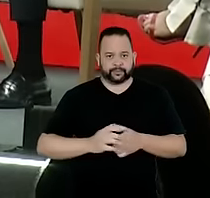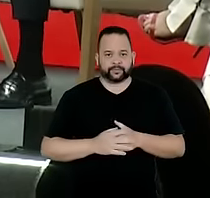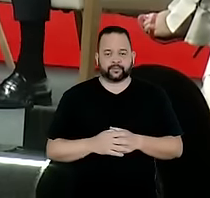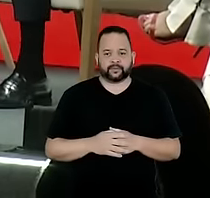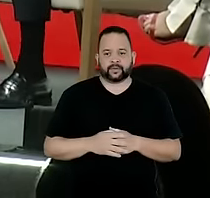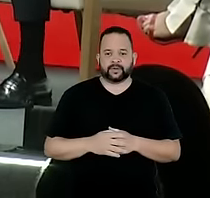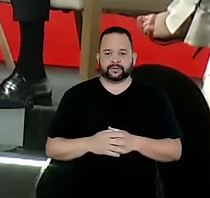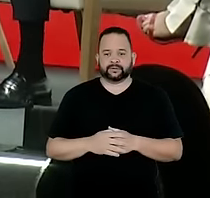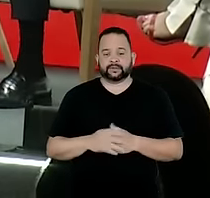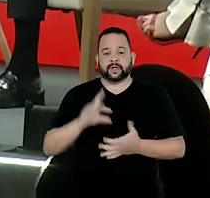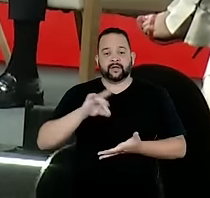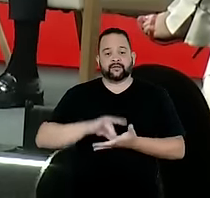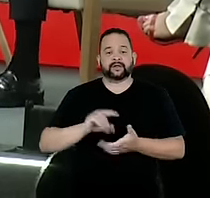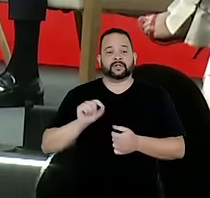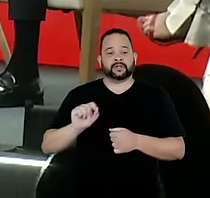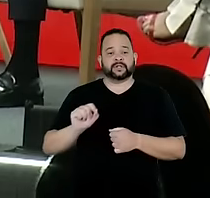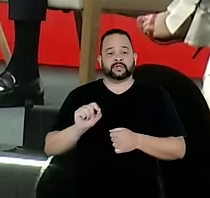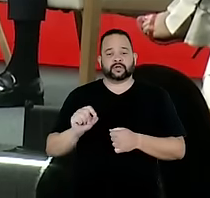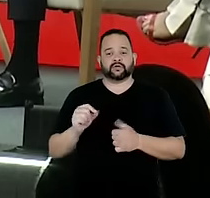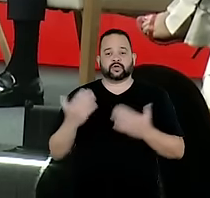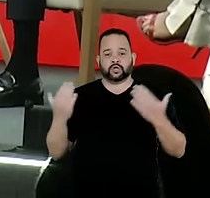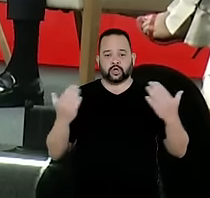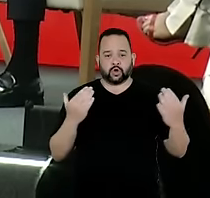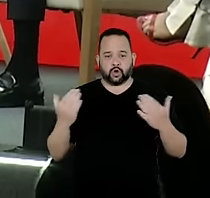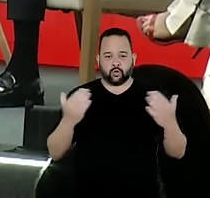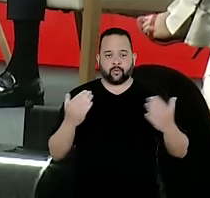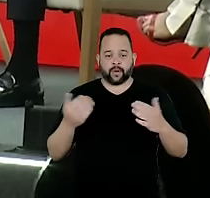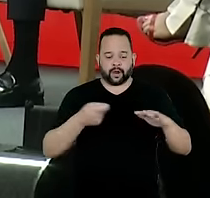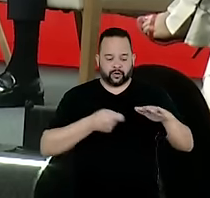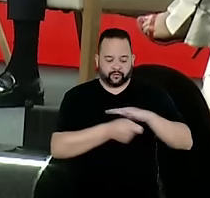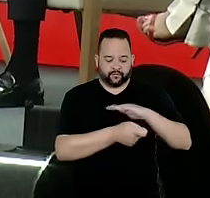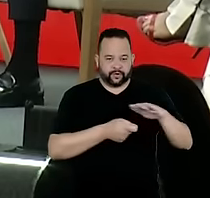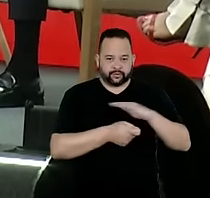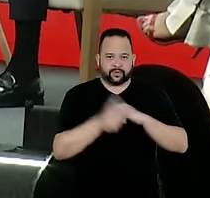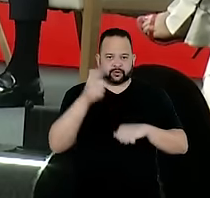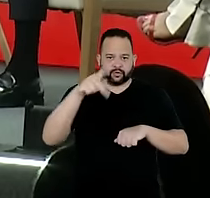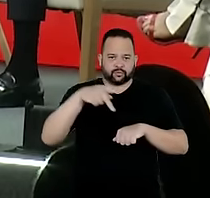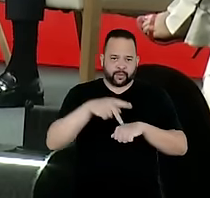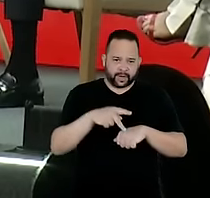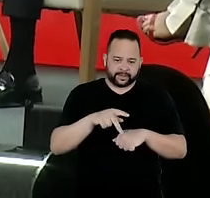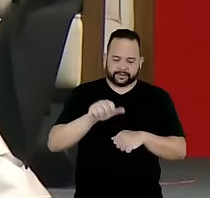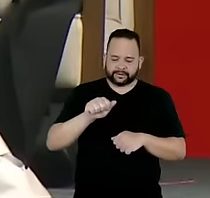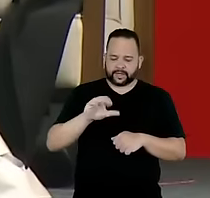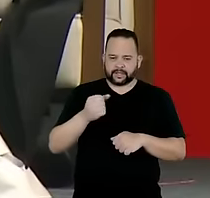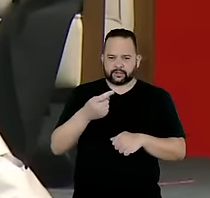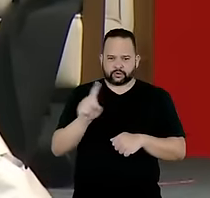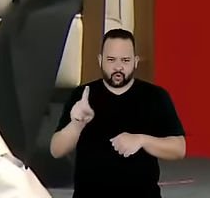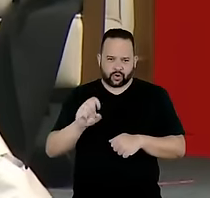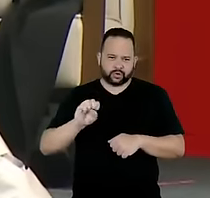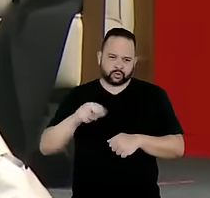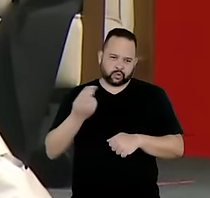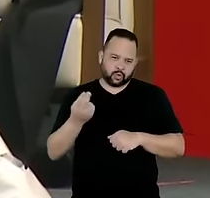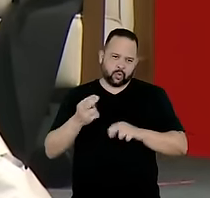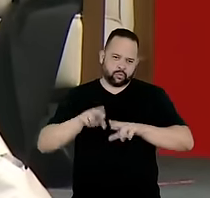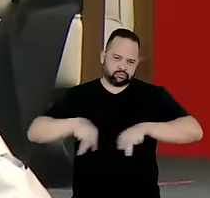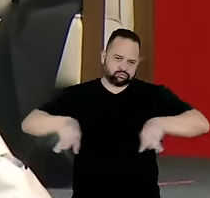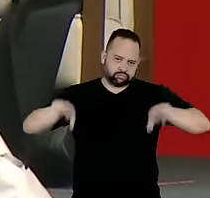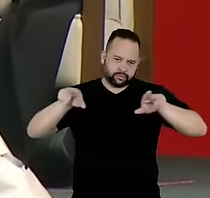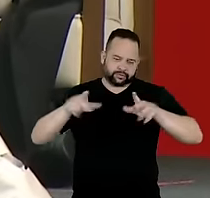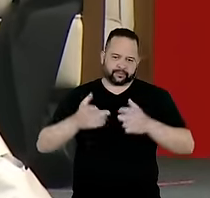é quando você olha a classe de investimento no exterior tanto de ações ou de de multimercado em geral ali a classe e de ambima